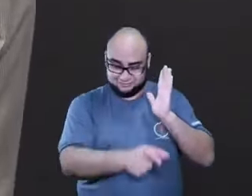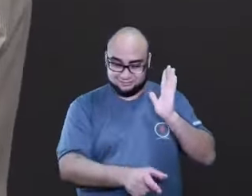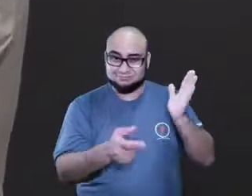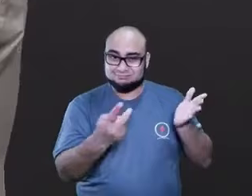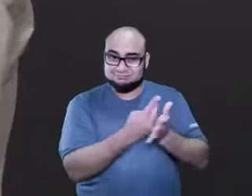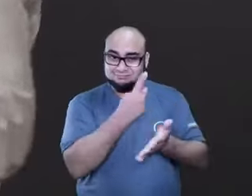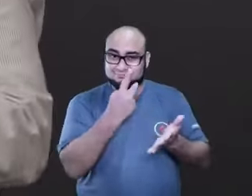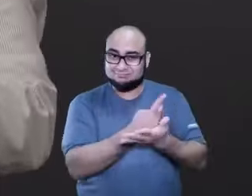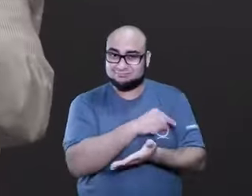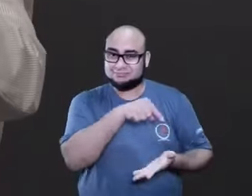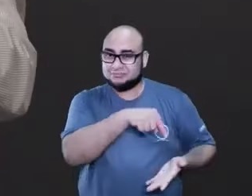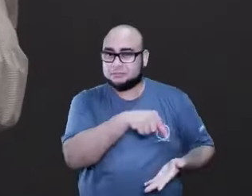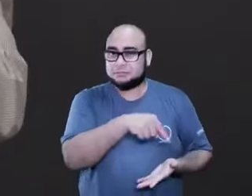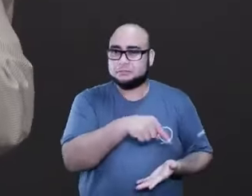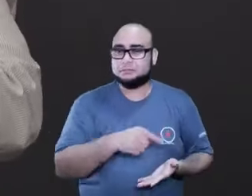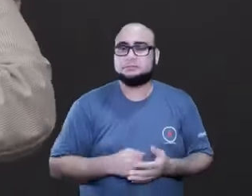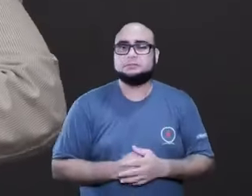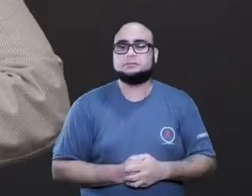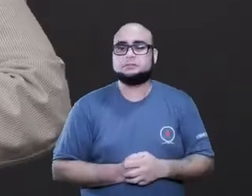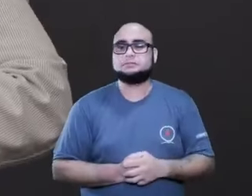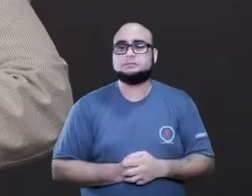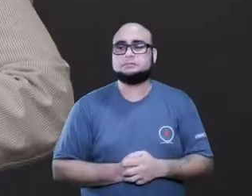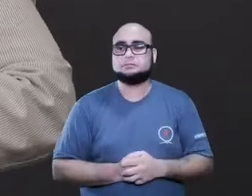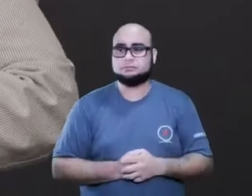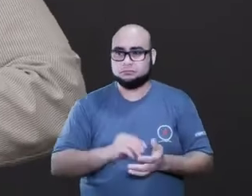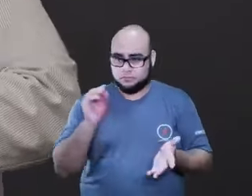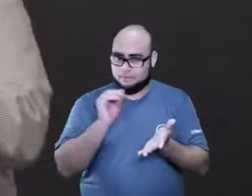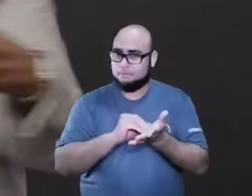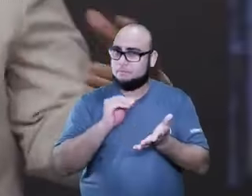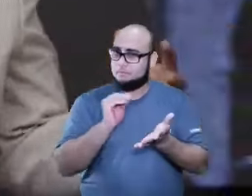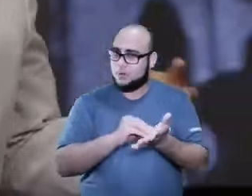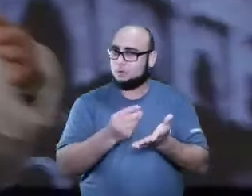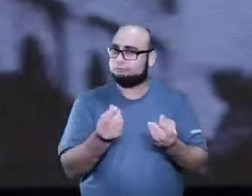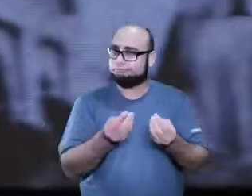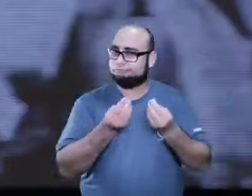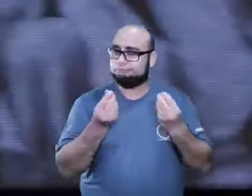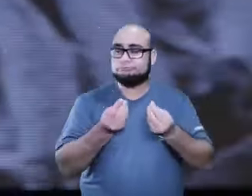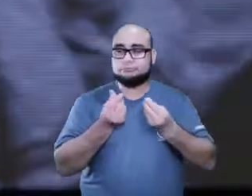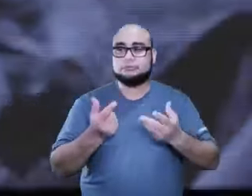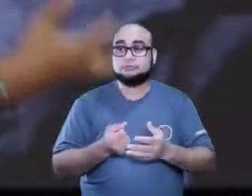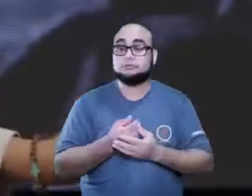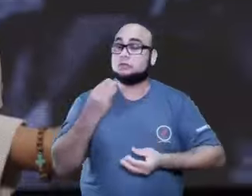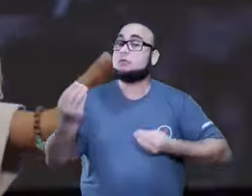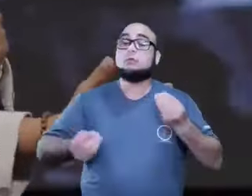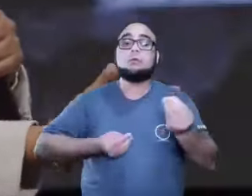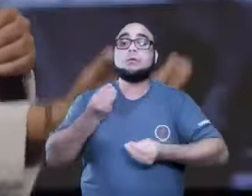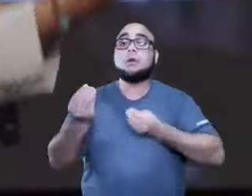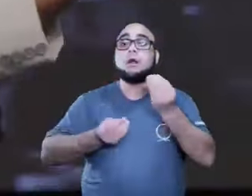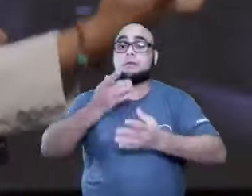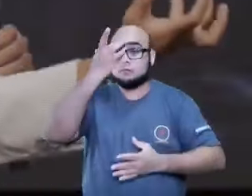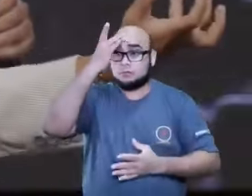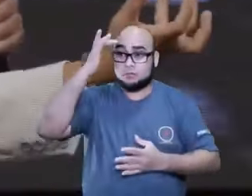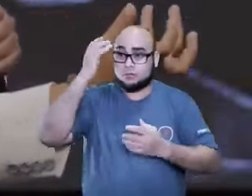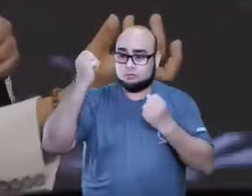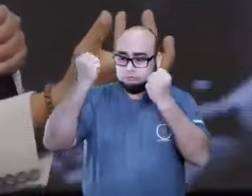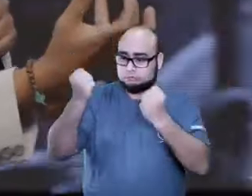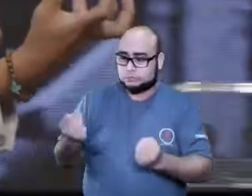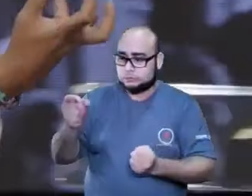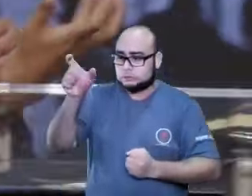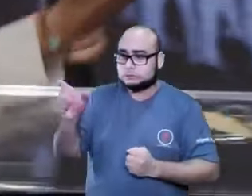Pesado, sim, e achado em falta. Me explica, como é que alguém é pesado e